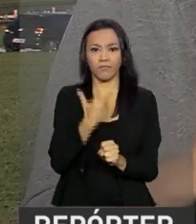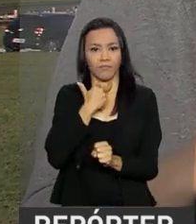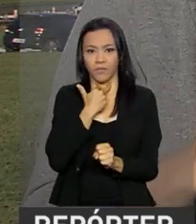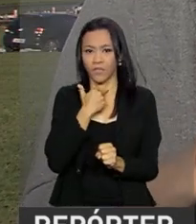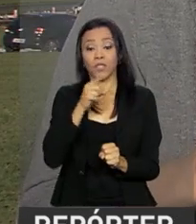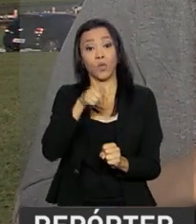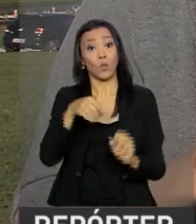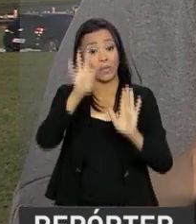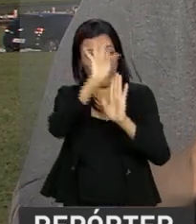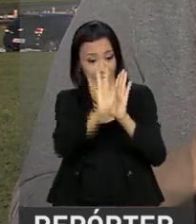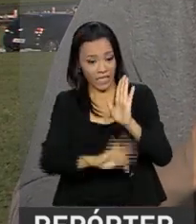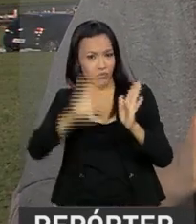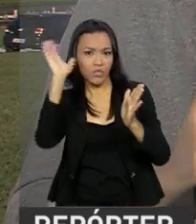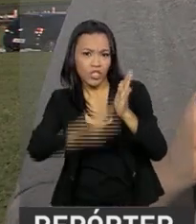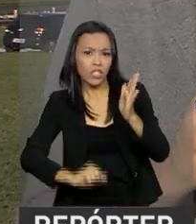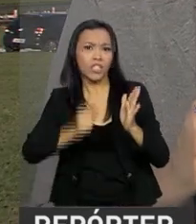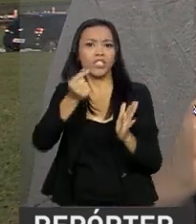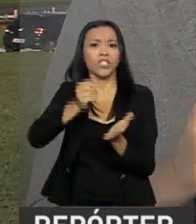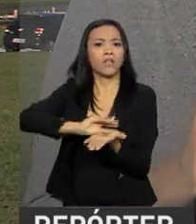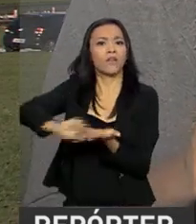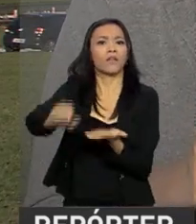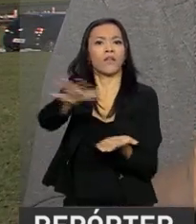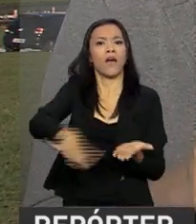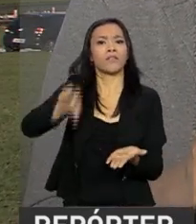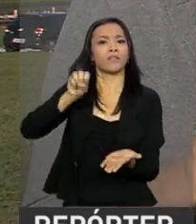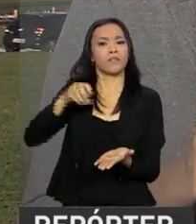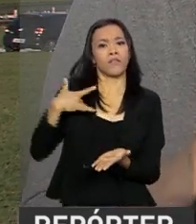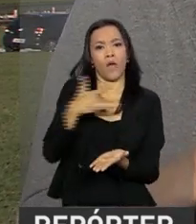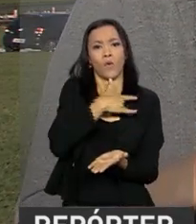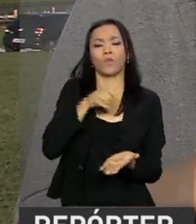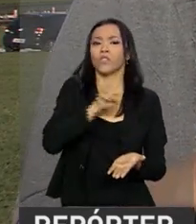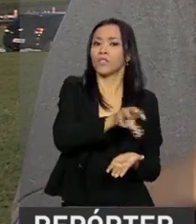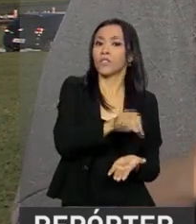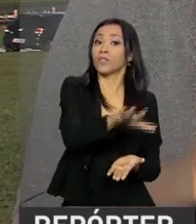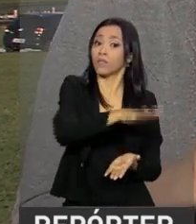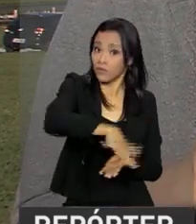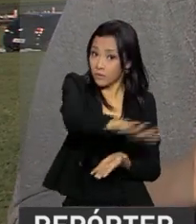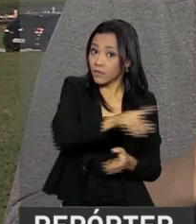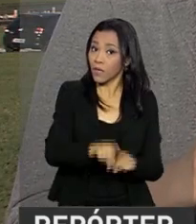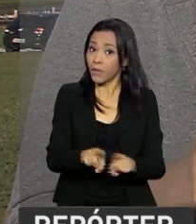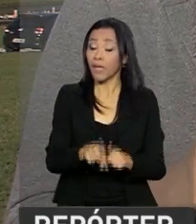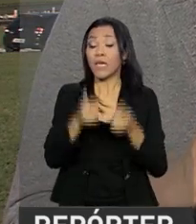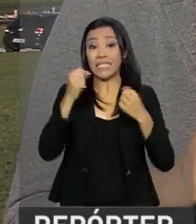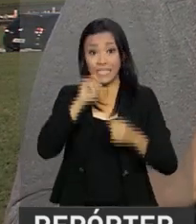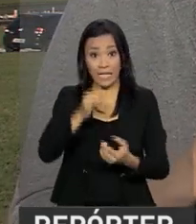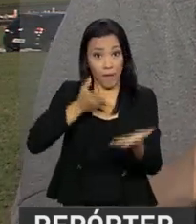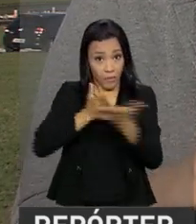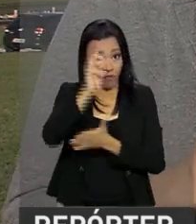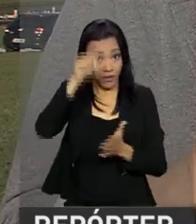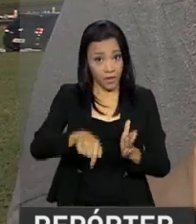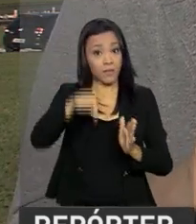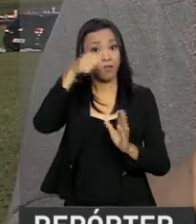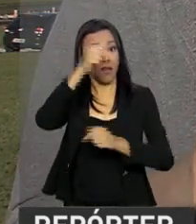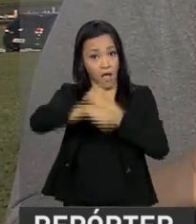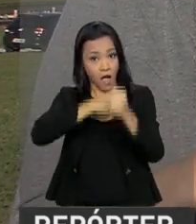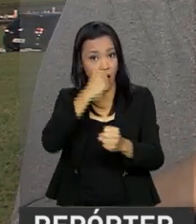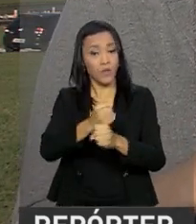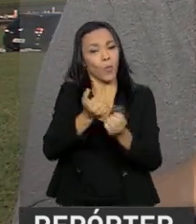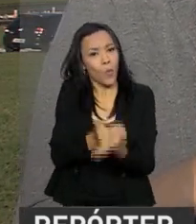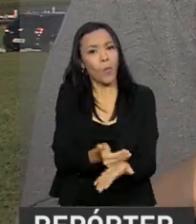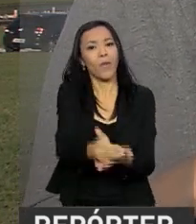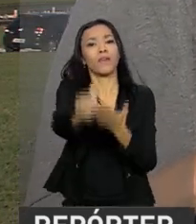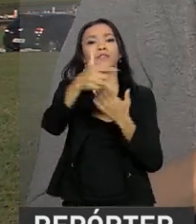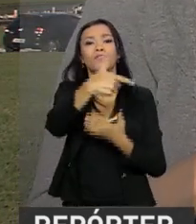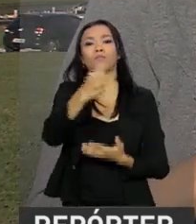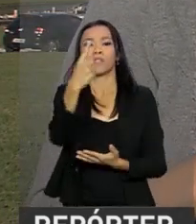texto não tira a verba da saúde nem da educação. Se aprovado ainda este ano, o projeto já passa a valer em 2017. A